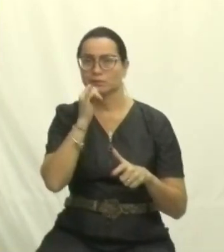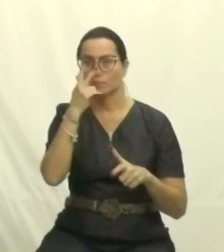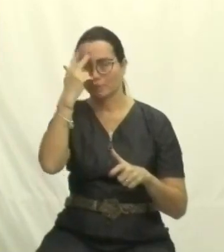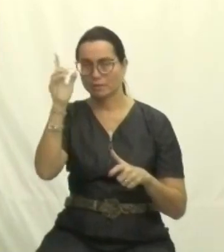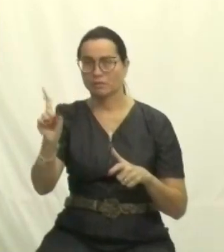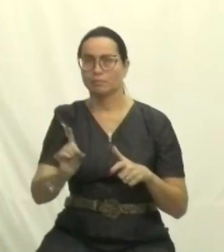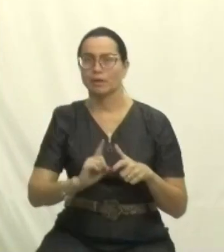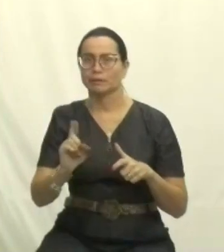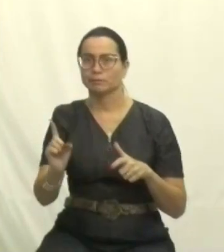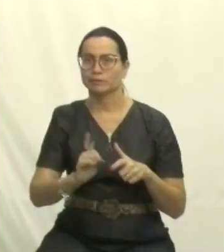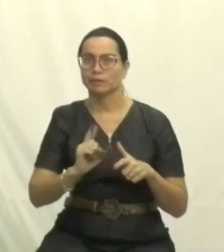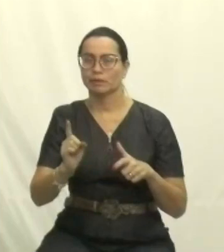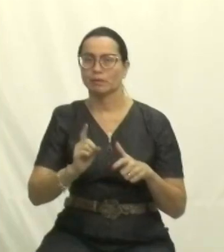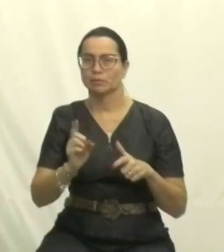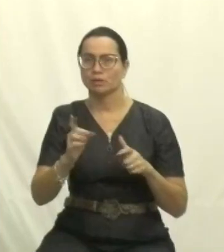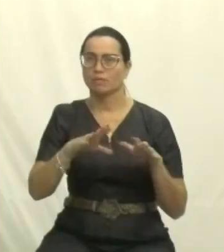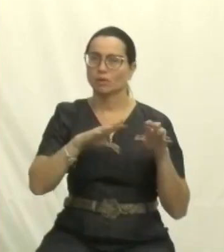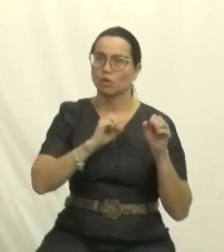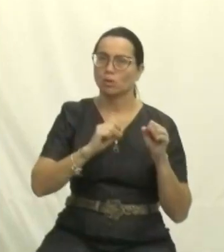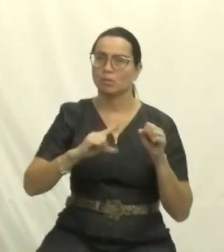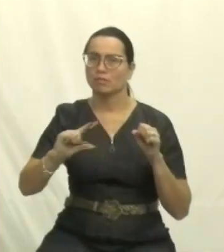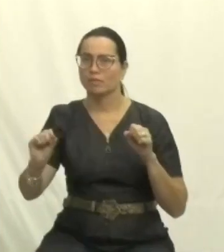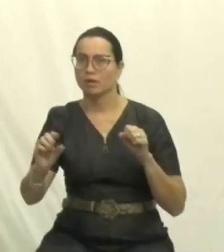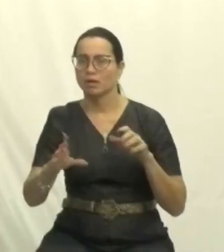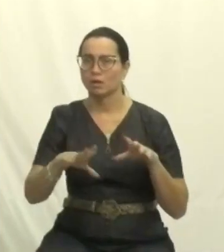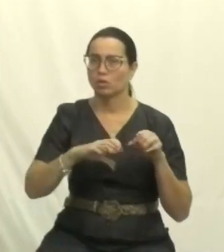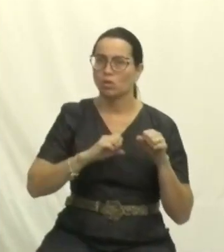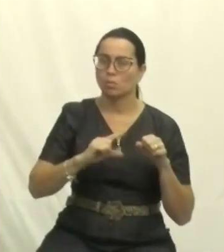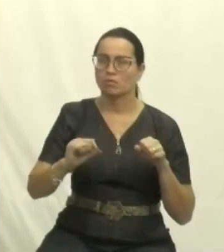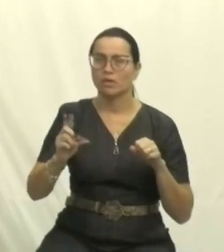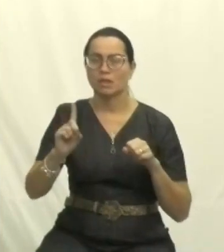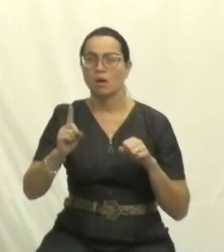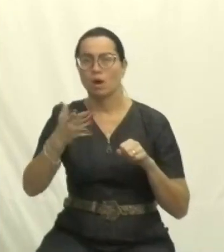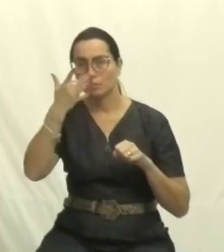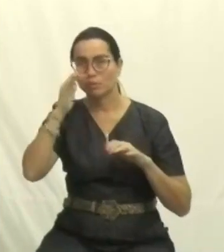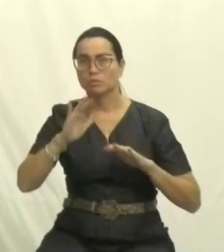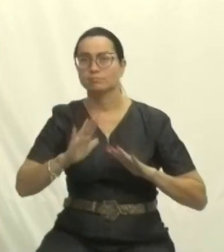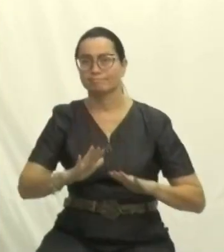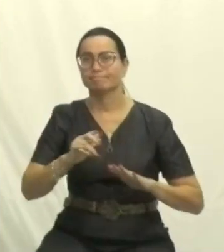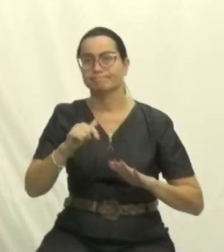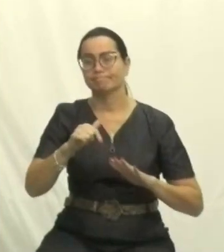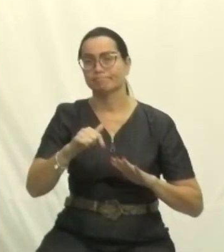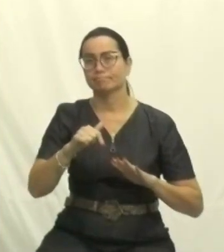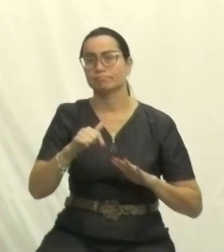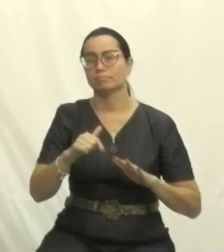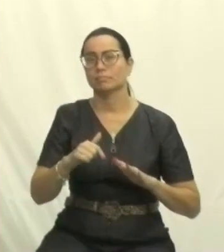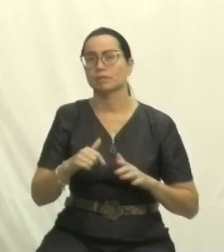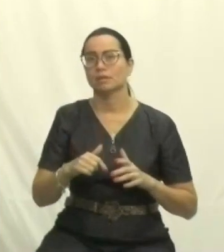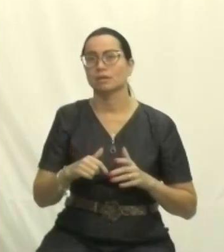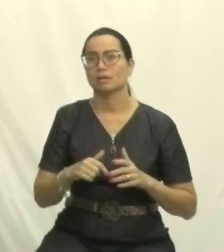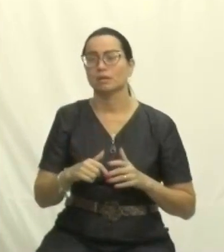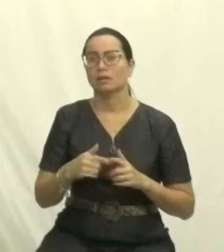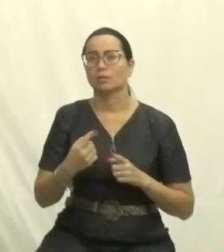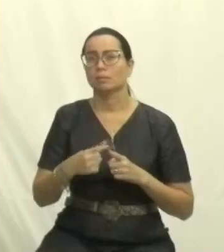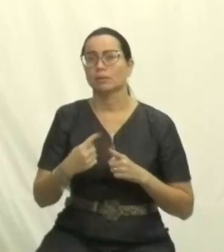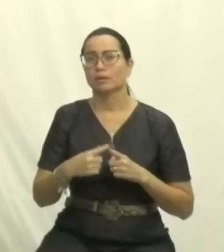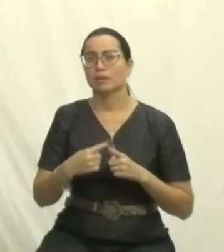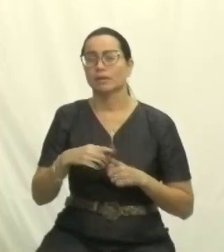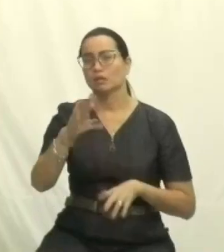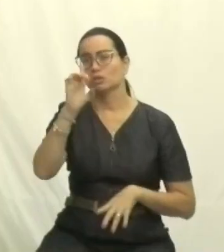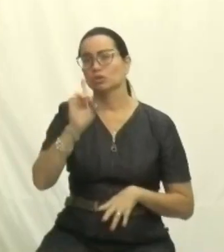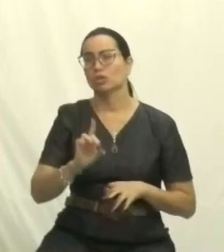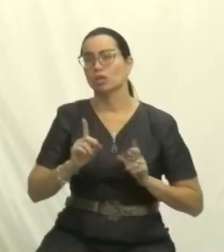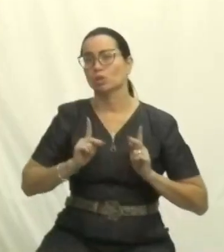hoje é uma República, as pessoas estão ali, infelizmente, permanecem por uma questão de direitos